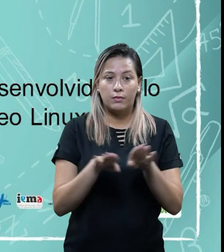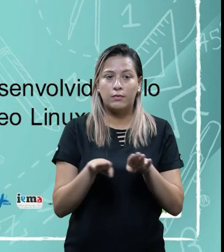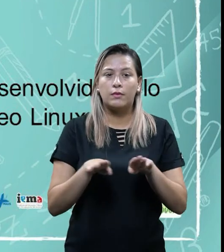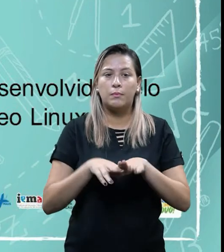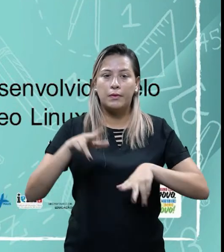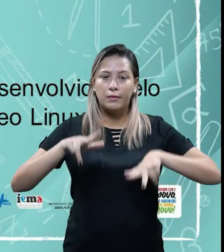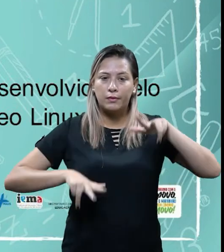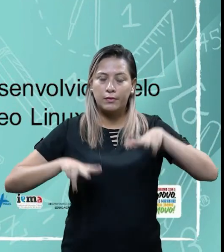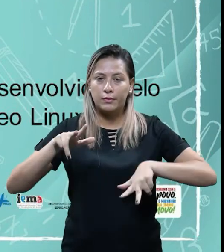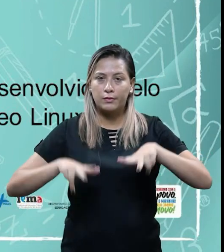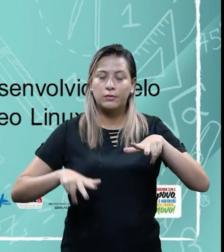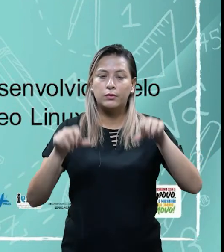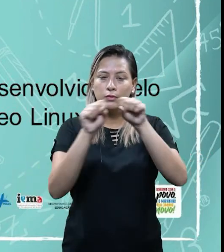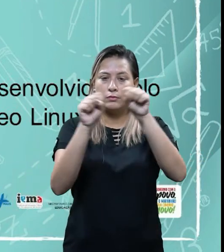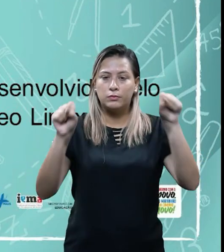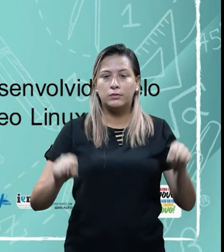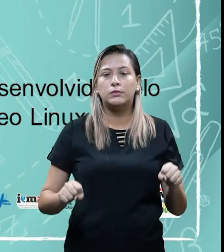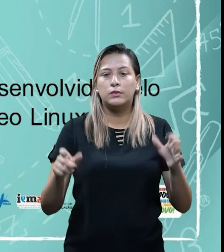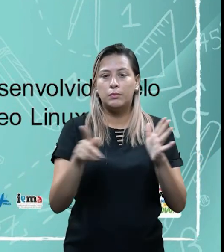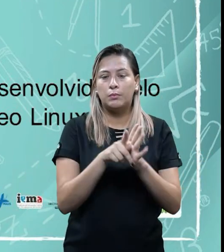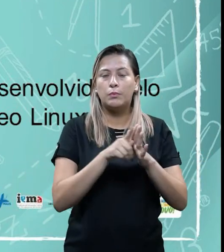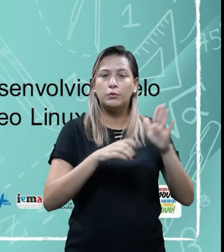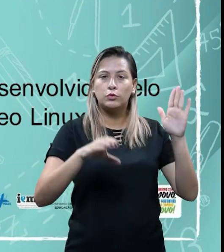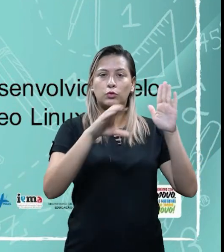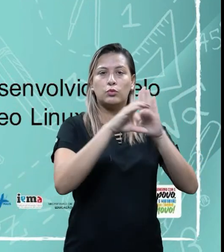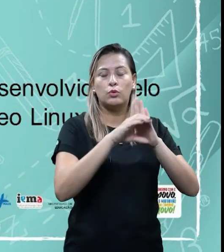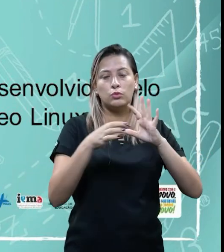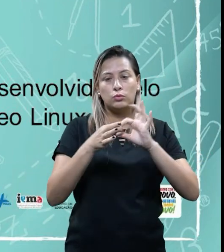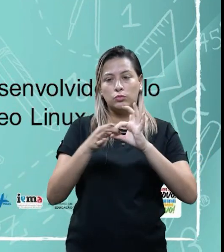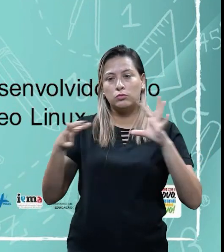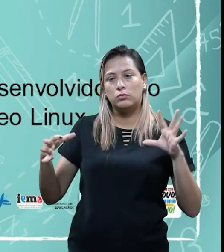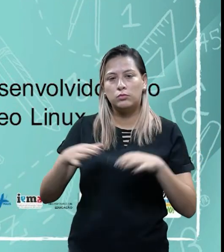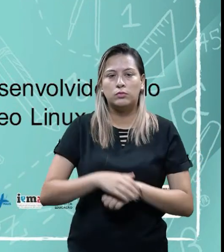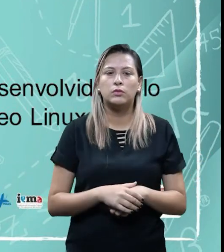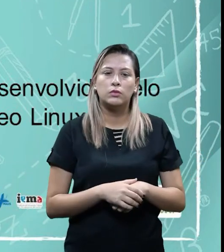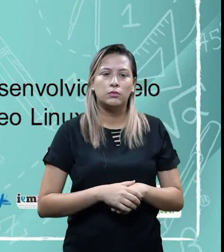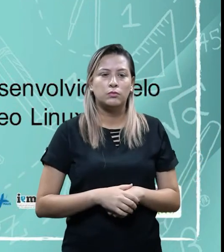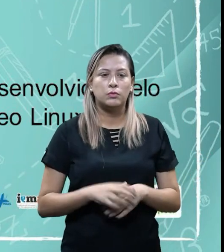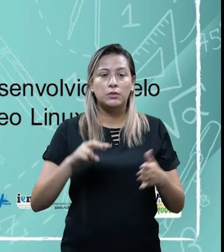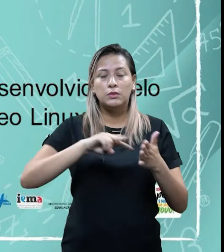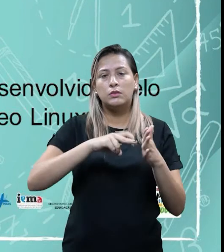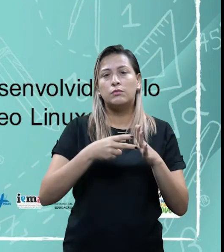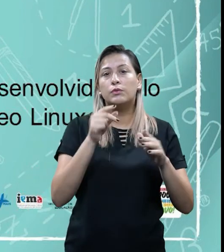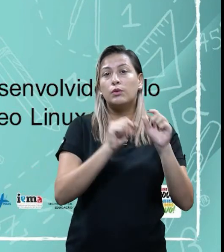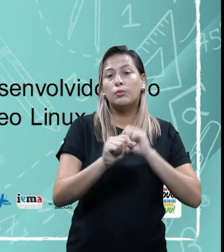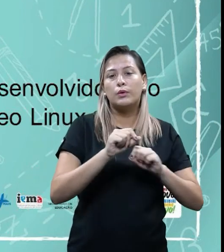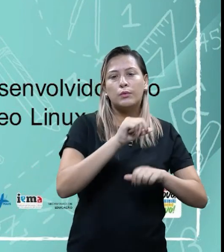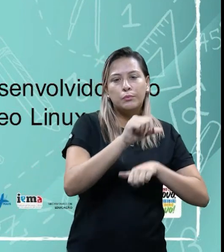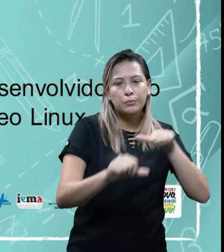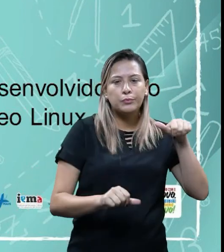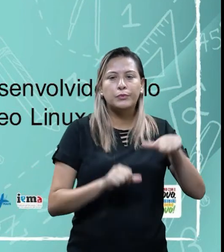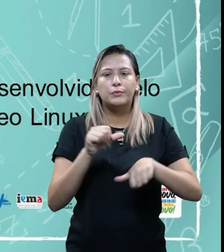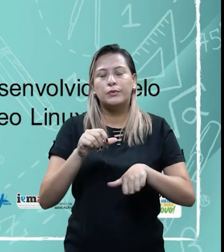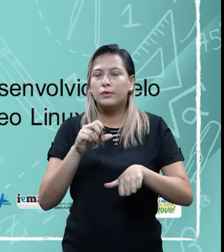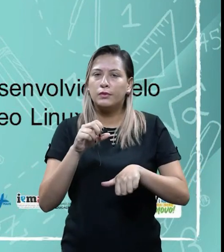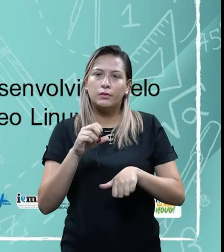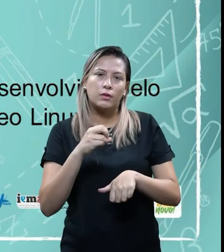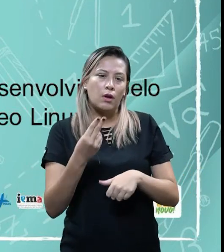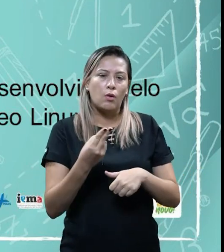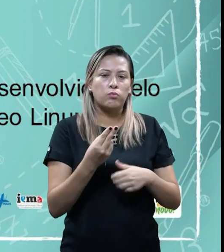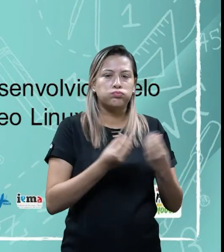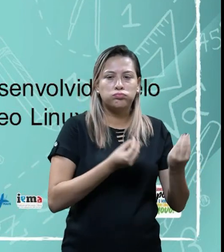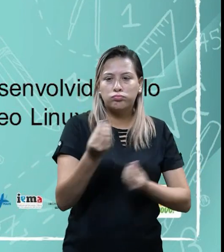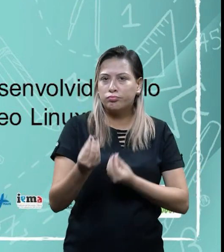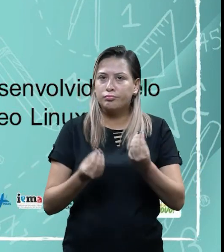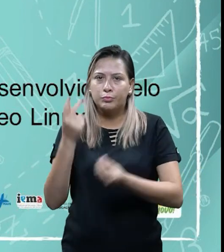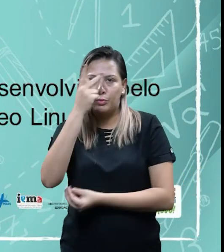Linux, é um sistema operacional de código aberto. Isso significa que pode ser modificado e distribuído por qualquer pessoa ao redor